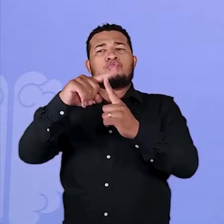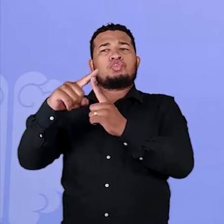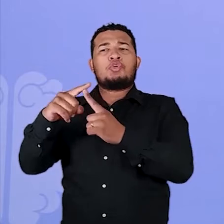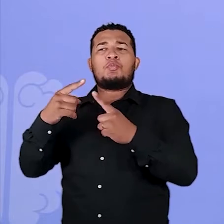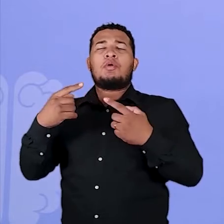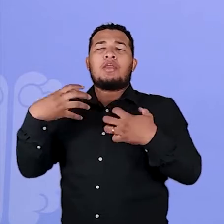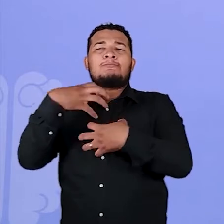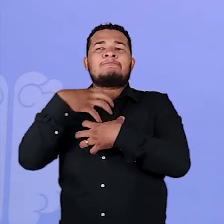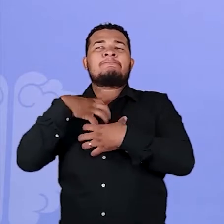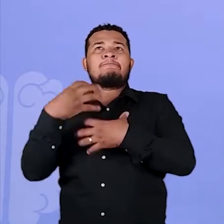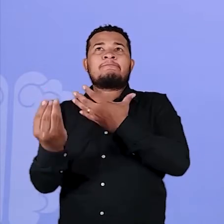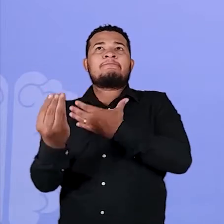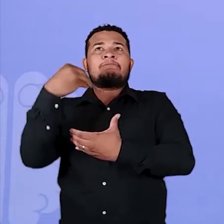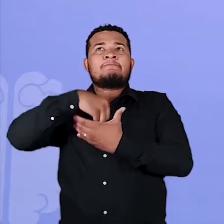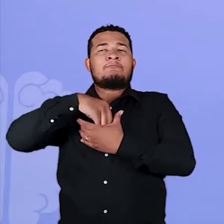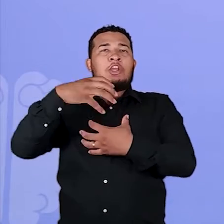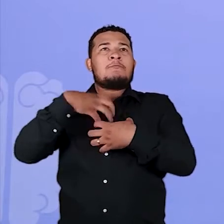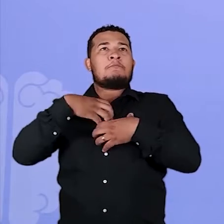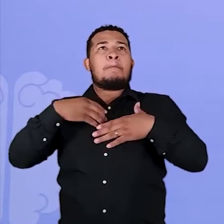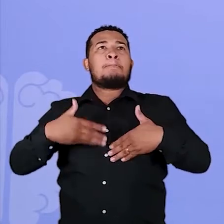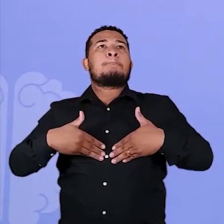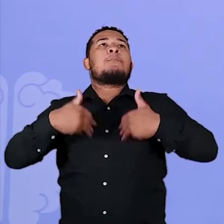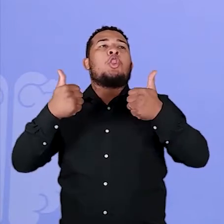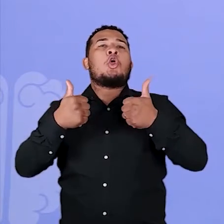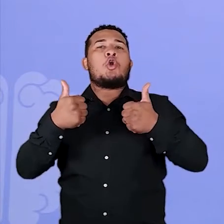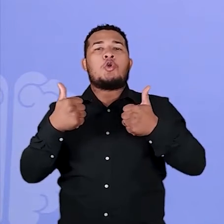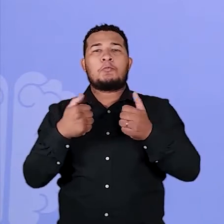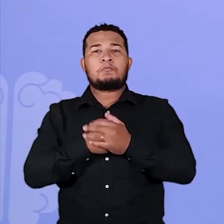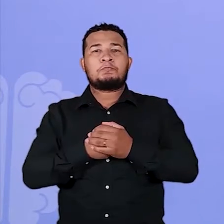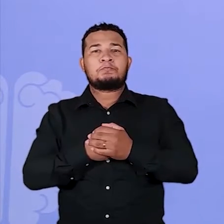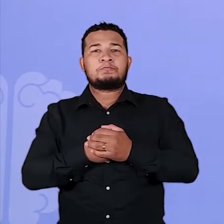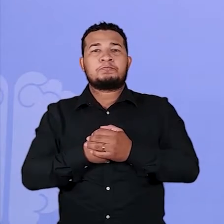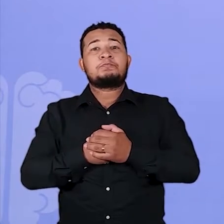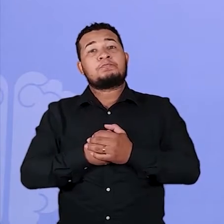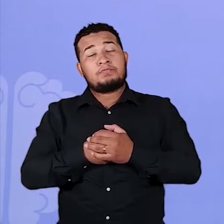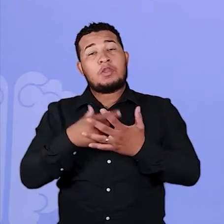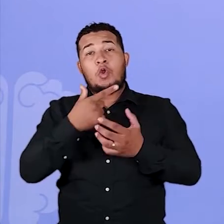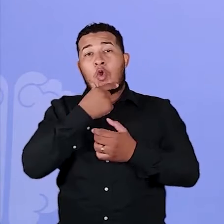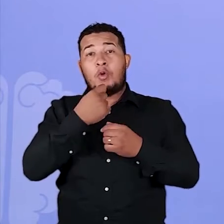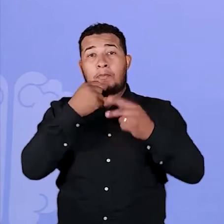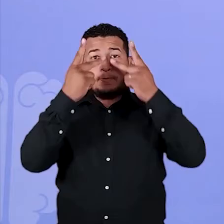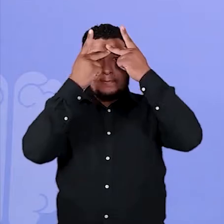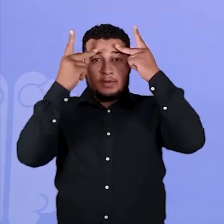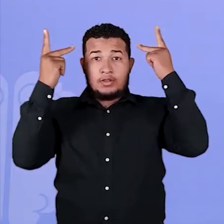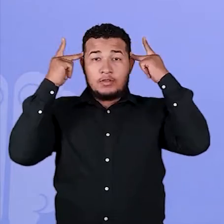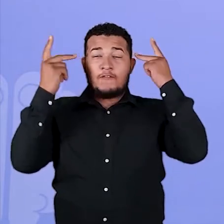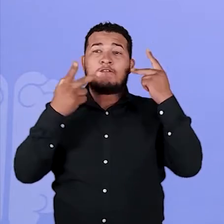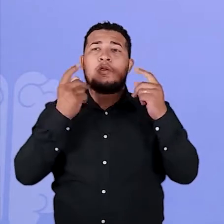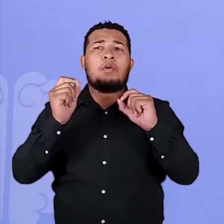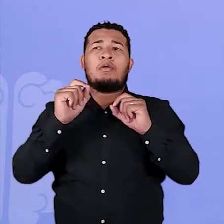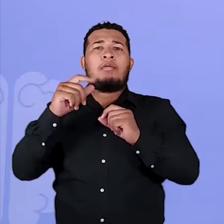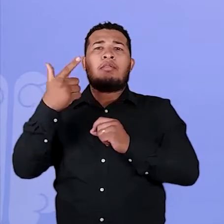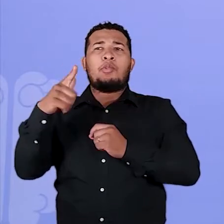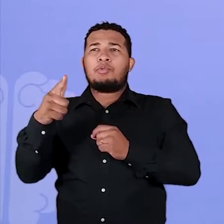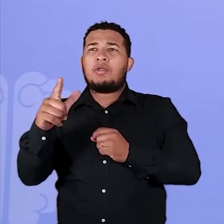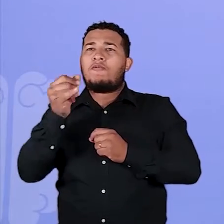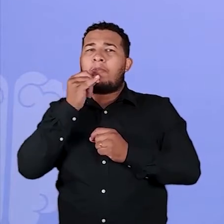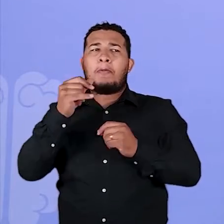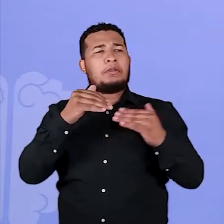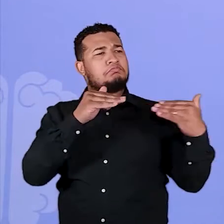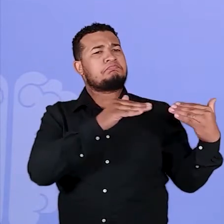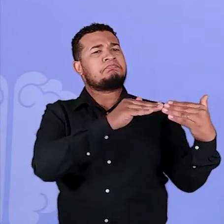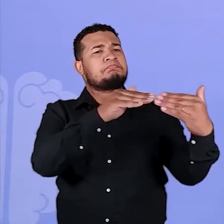os outros para ser um governante, que é o rei filósofo. Então, para Platão, não existe eleição, não